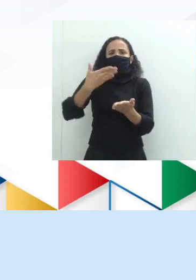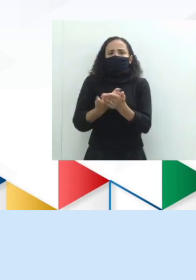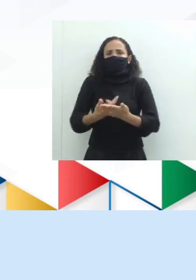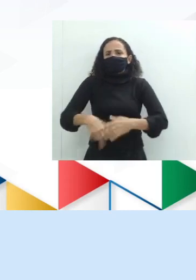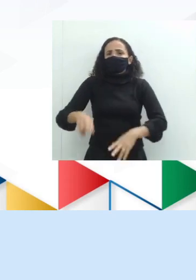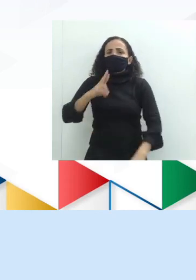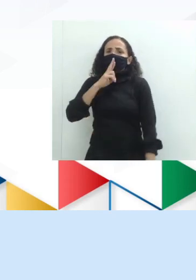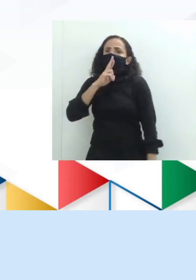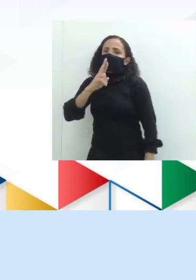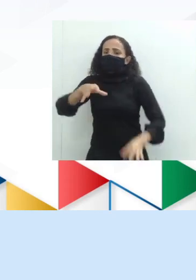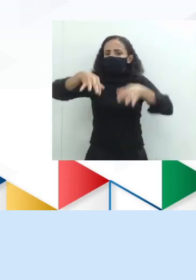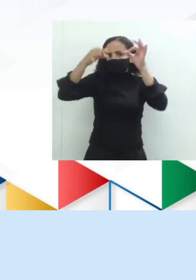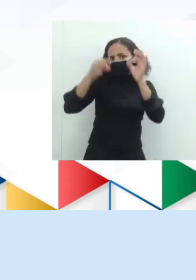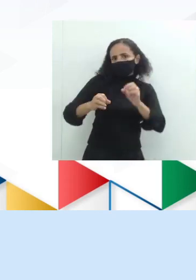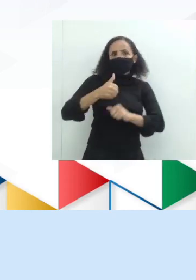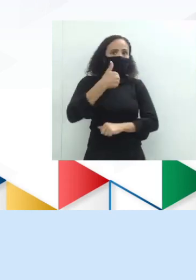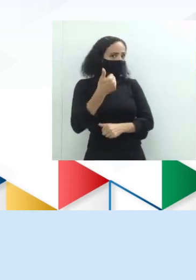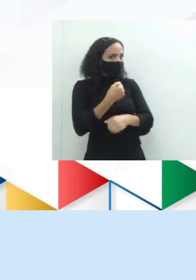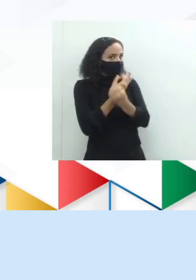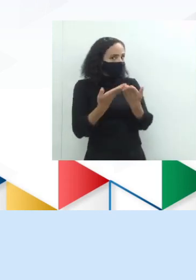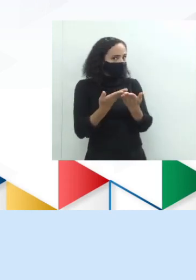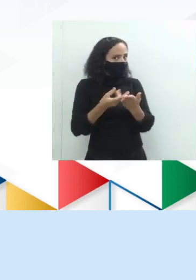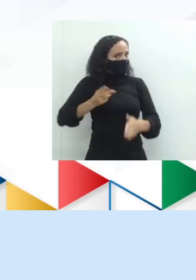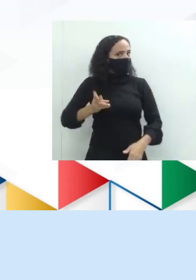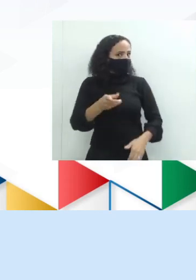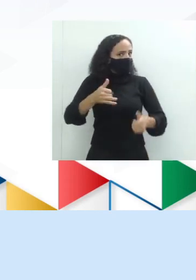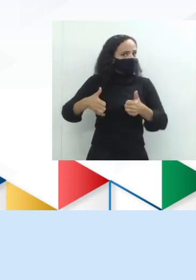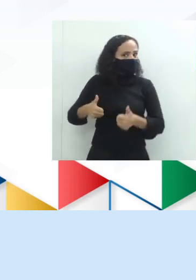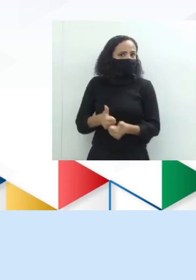resolver melhor essa questão. Tranquilo? Então segue